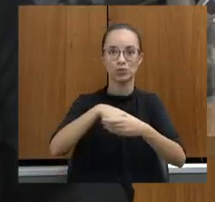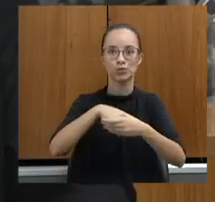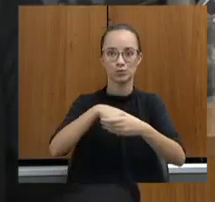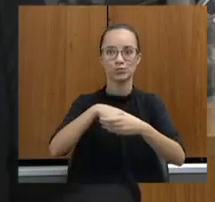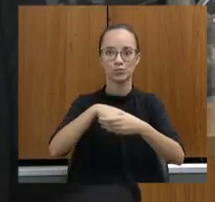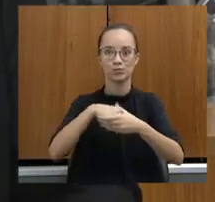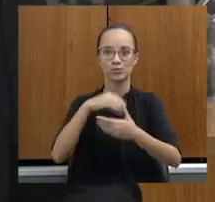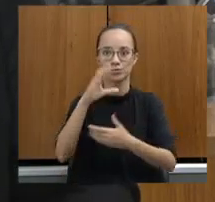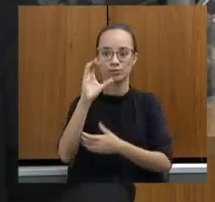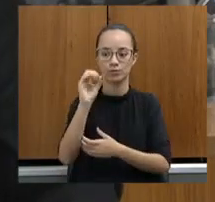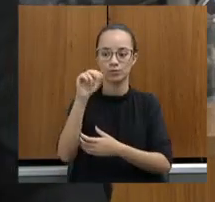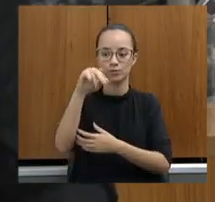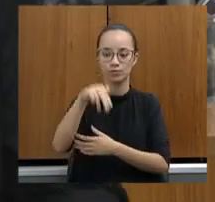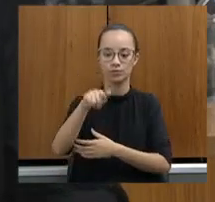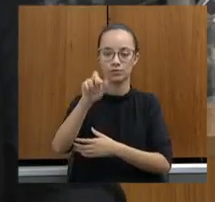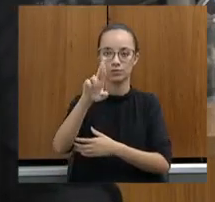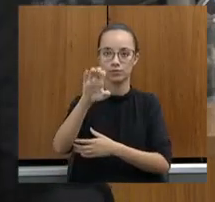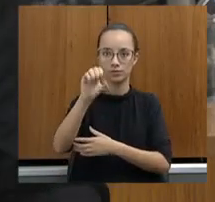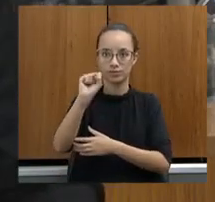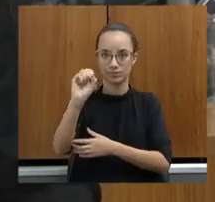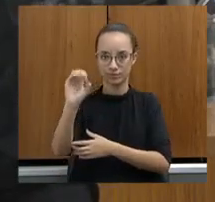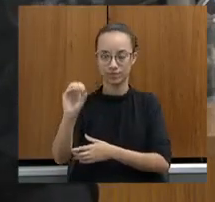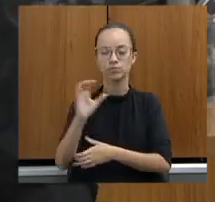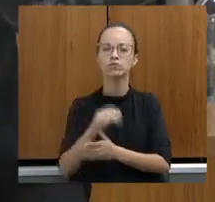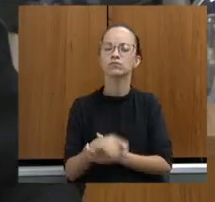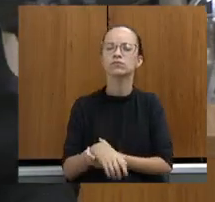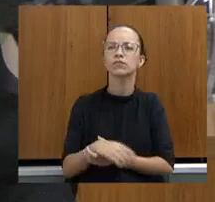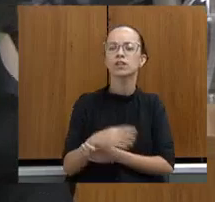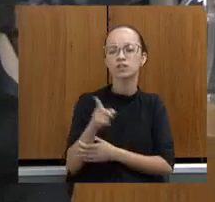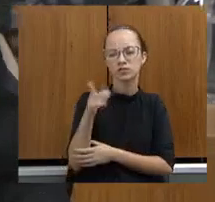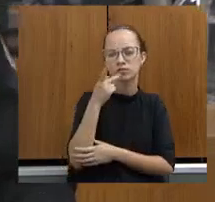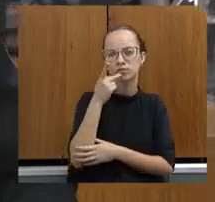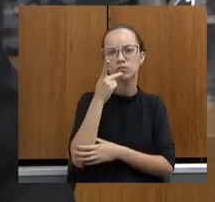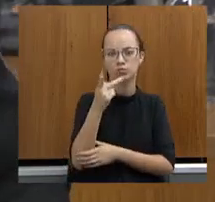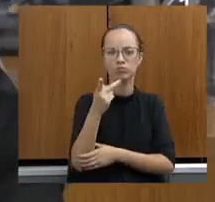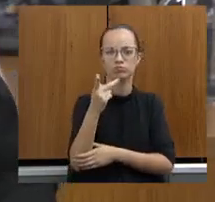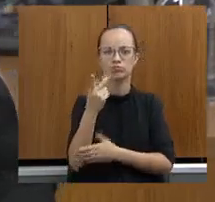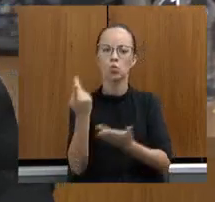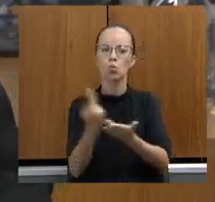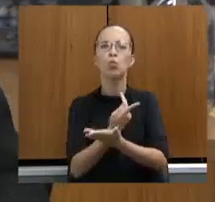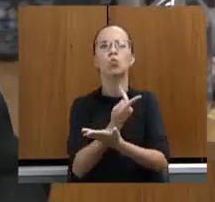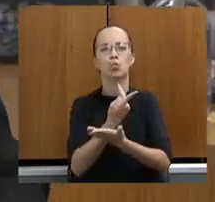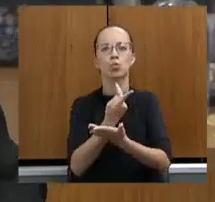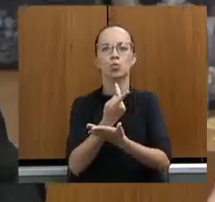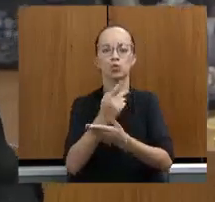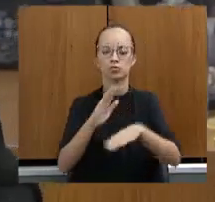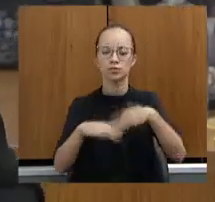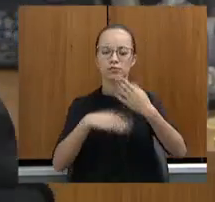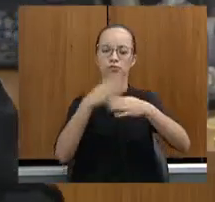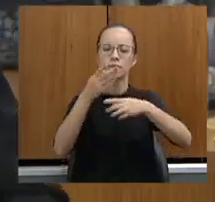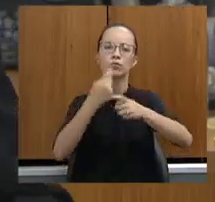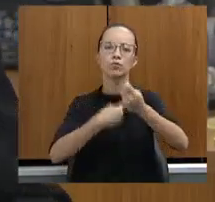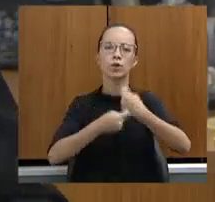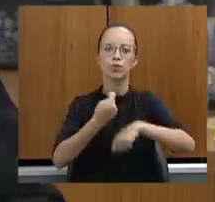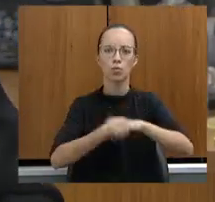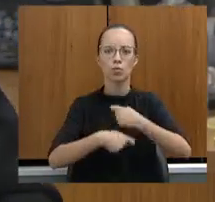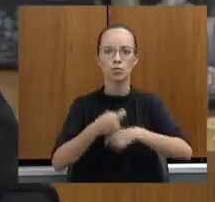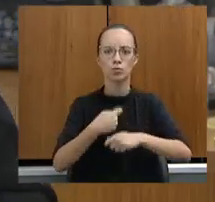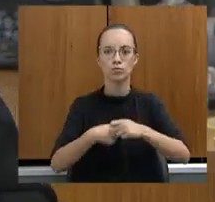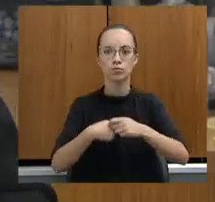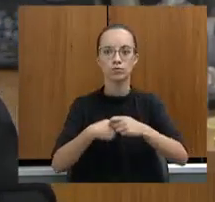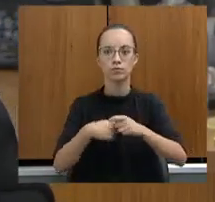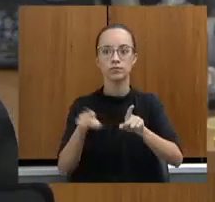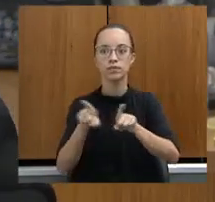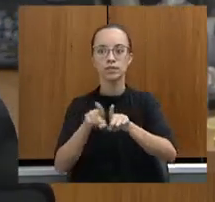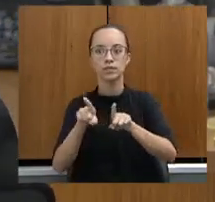no próximo ano com relação a senhora pediu um cenários né em função do desenvolvimento econômico versus